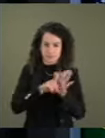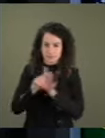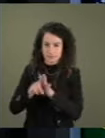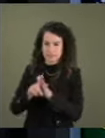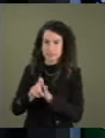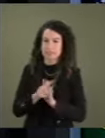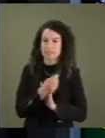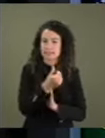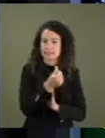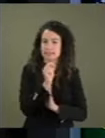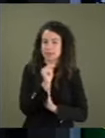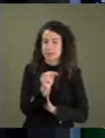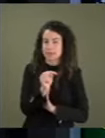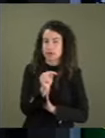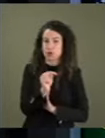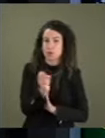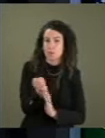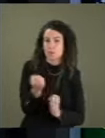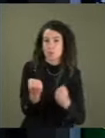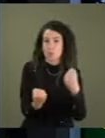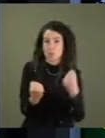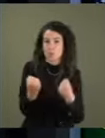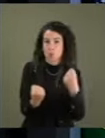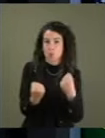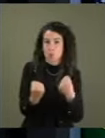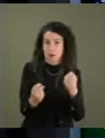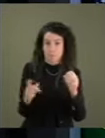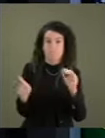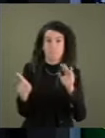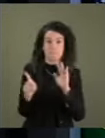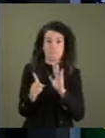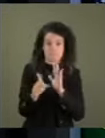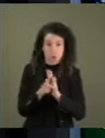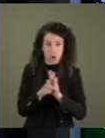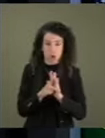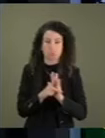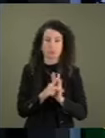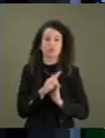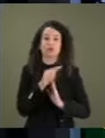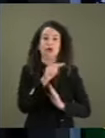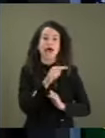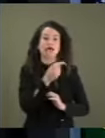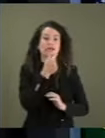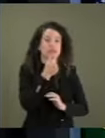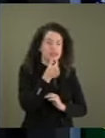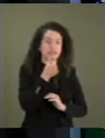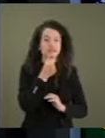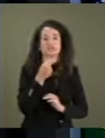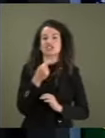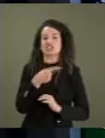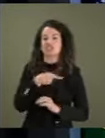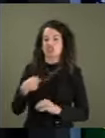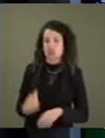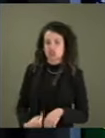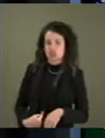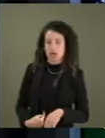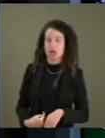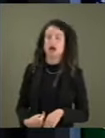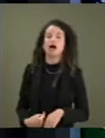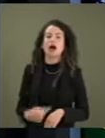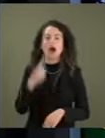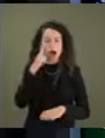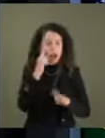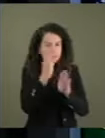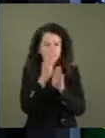6.000 motoristas britânicos e chineses, descobriu que o uso de